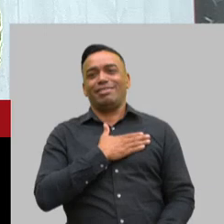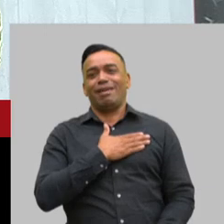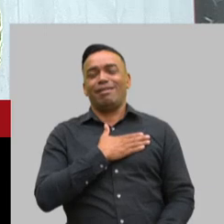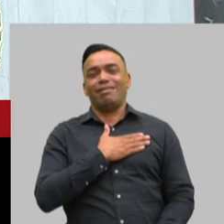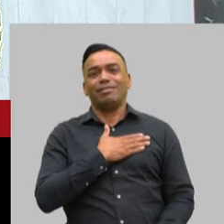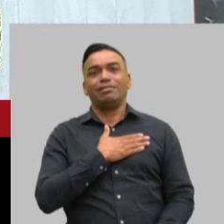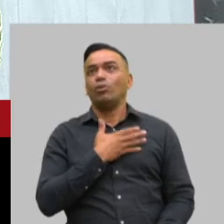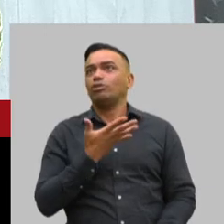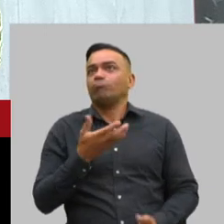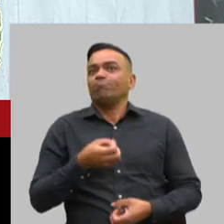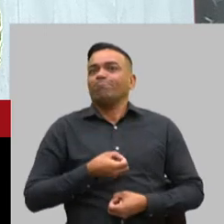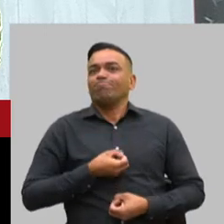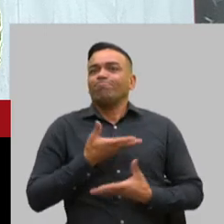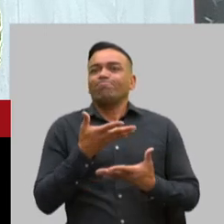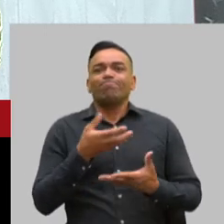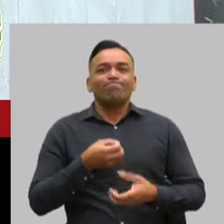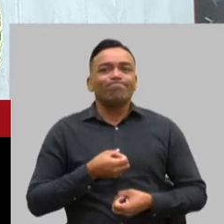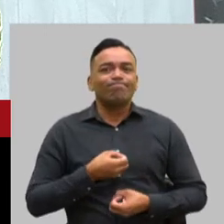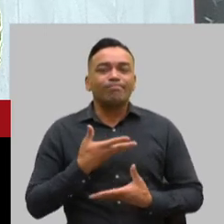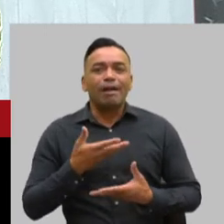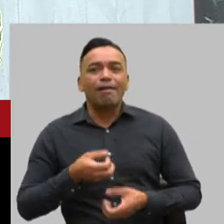desfraldou mais